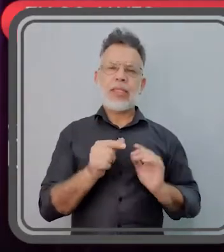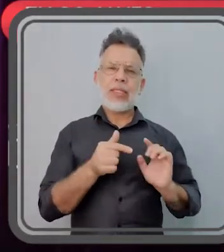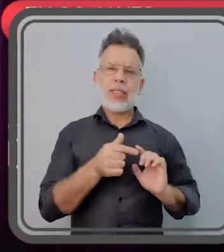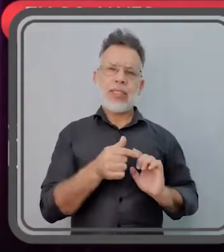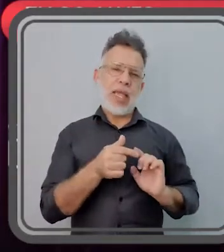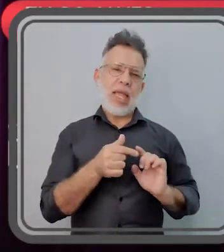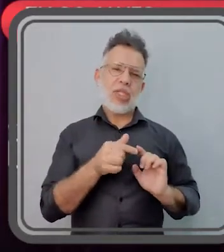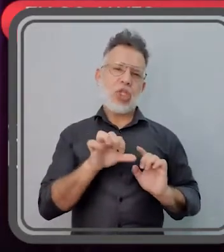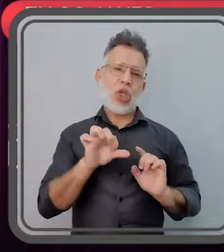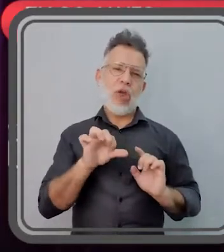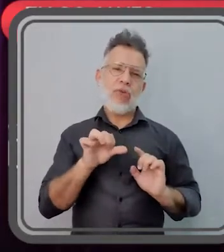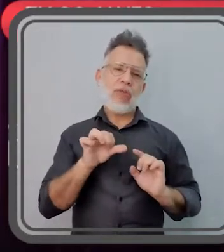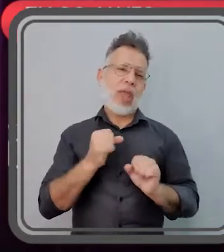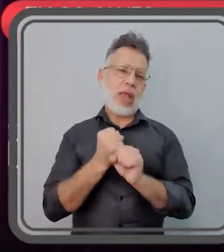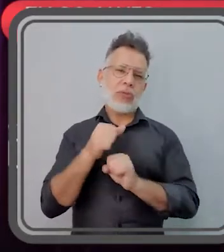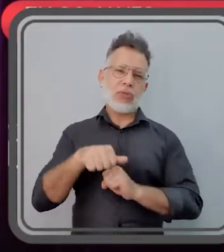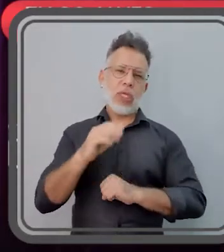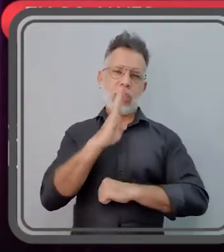17, 19 anos na região.